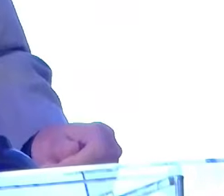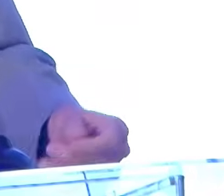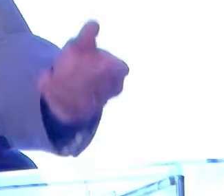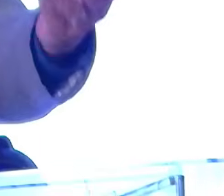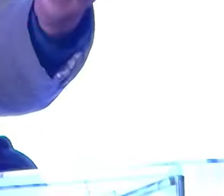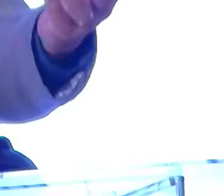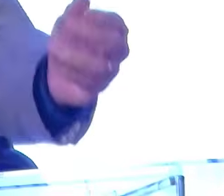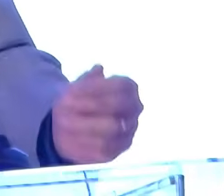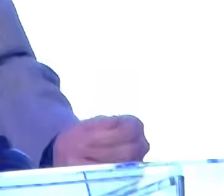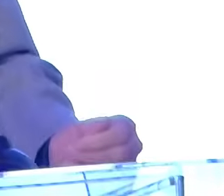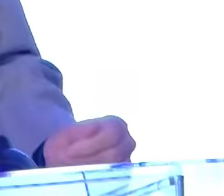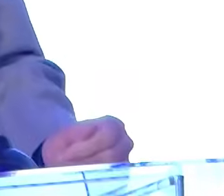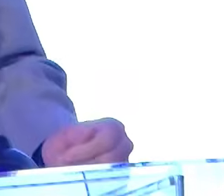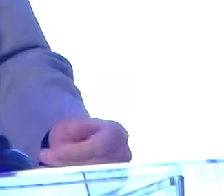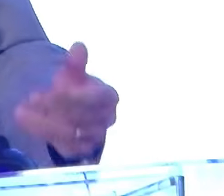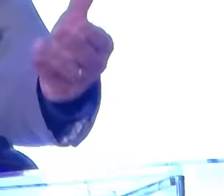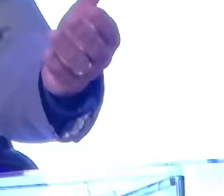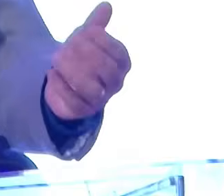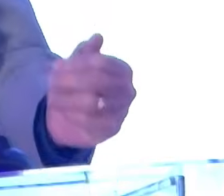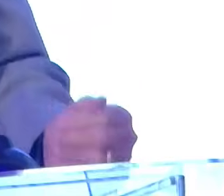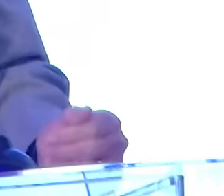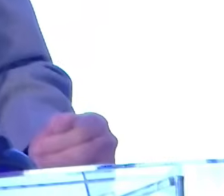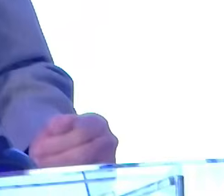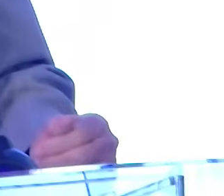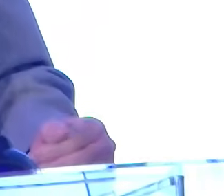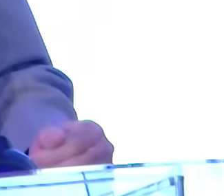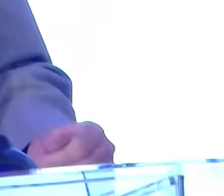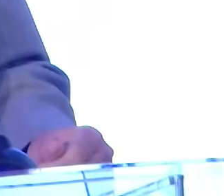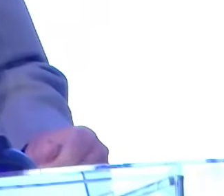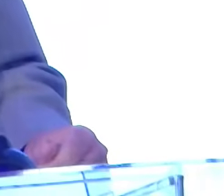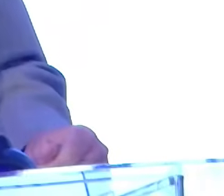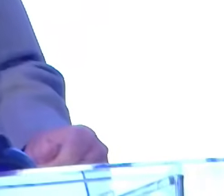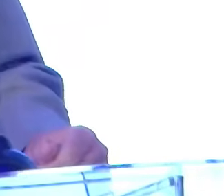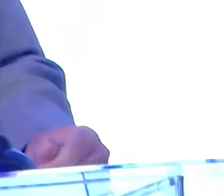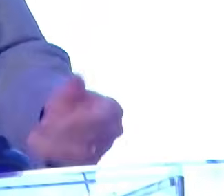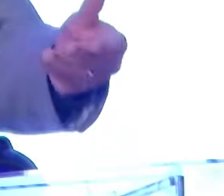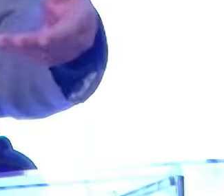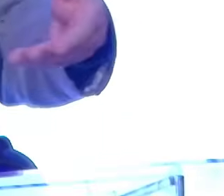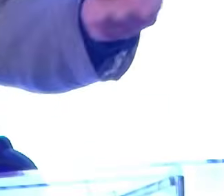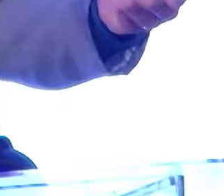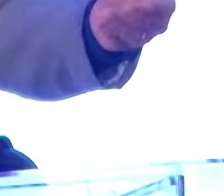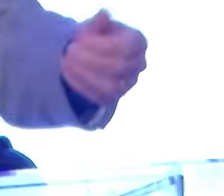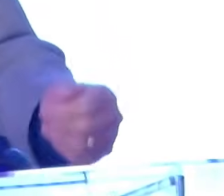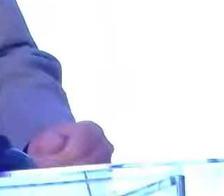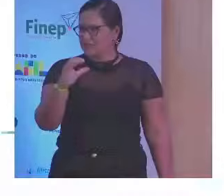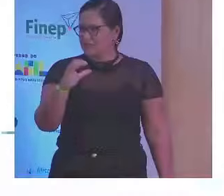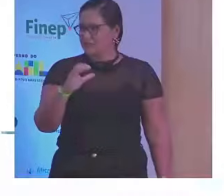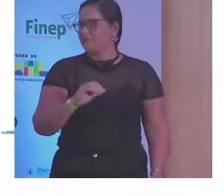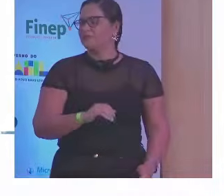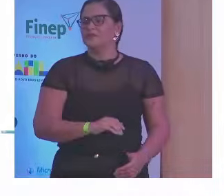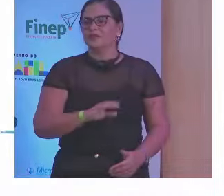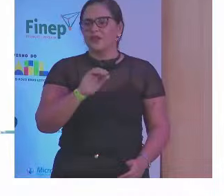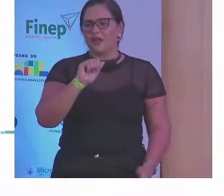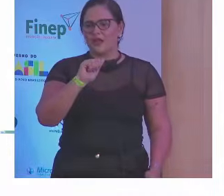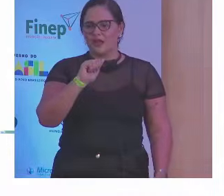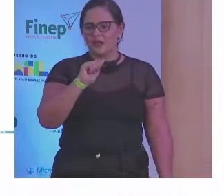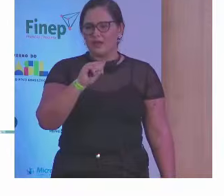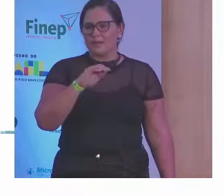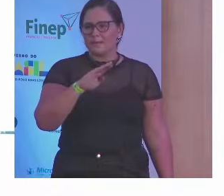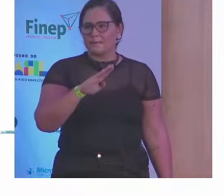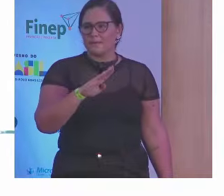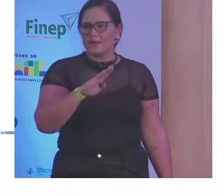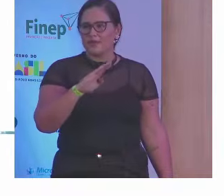sessão. Eu queria convidar o professor Adalberto Val, também membro da Academia Brasileira de Ciências, para fazer as honras aqui da